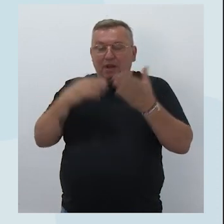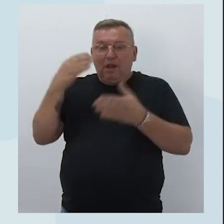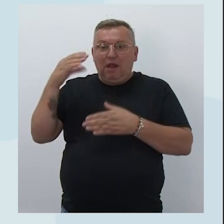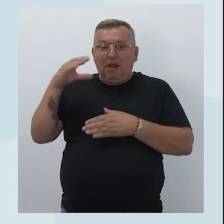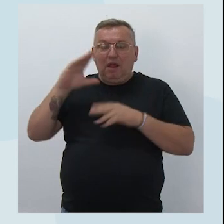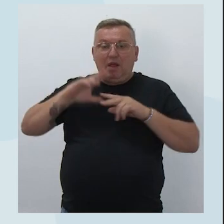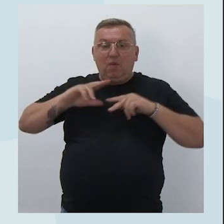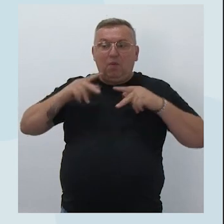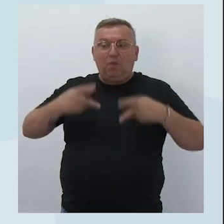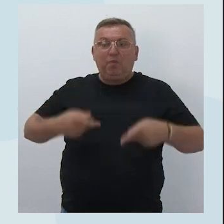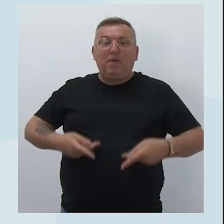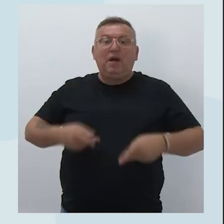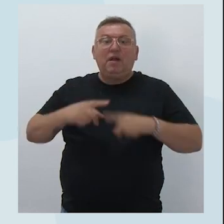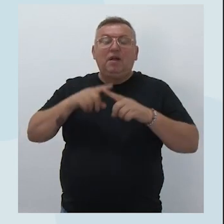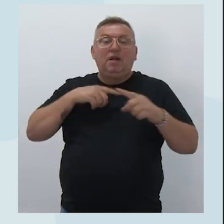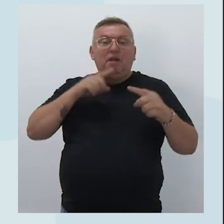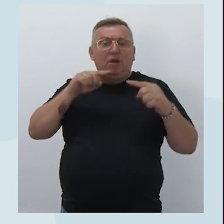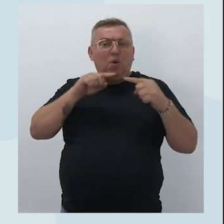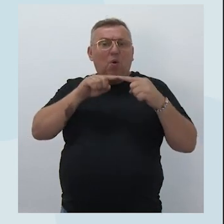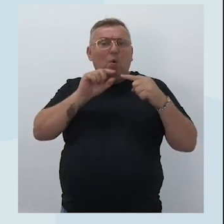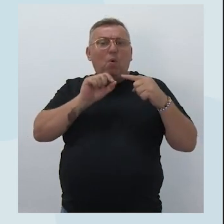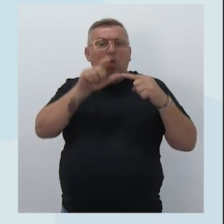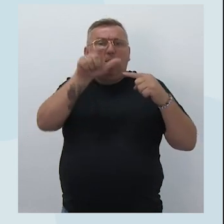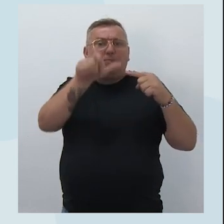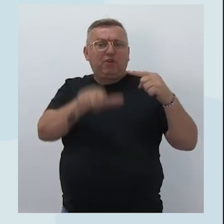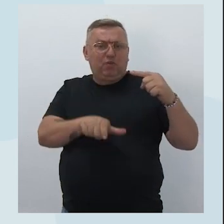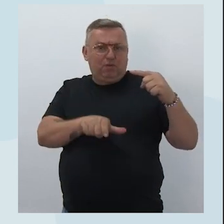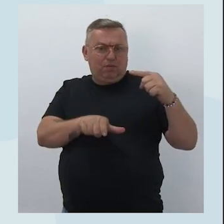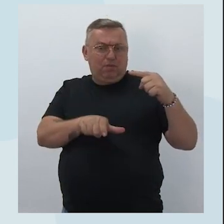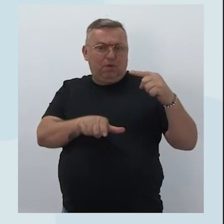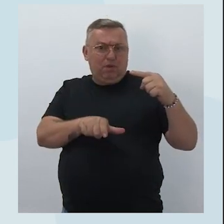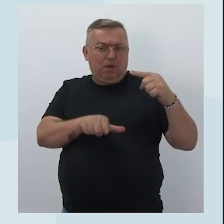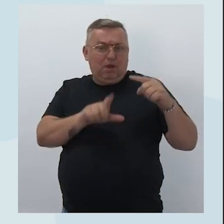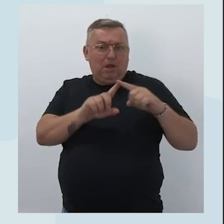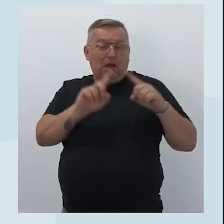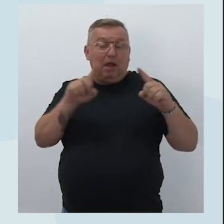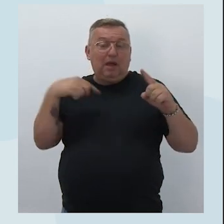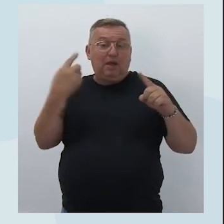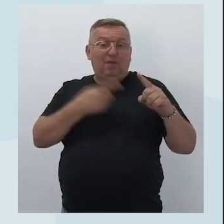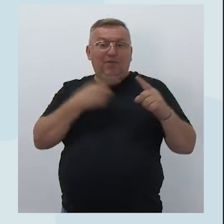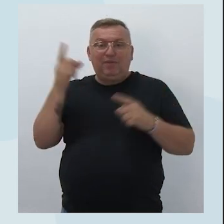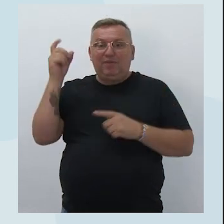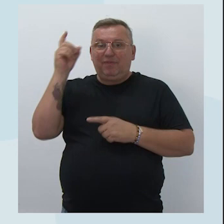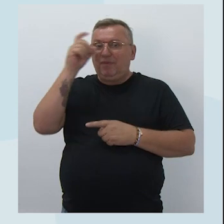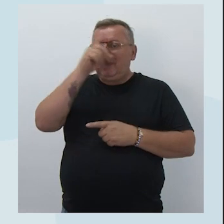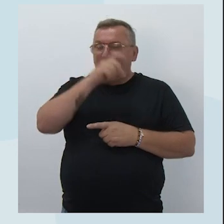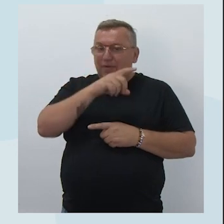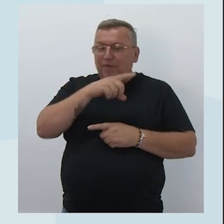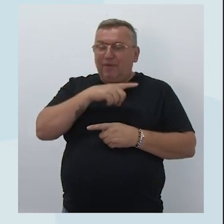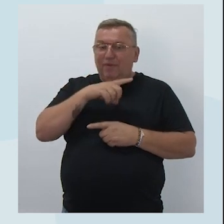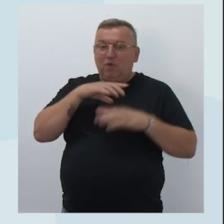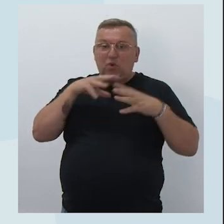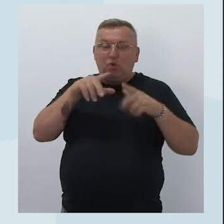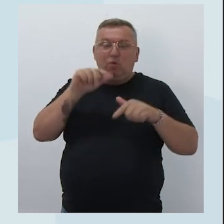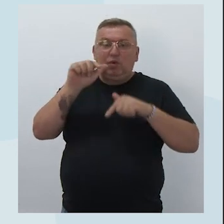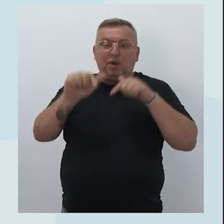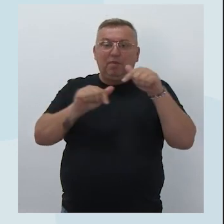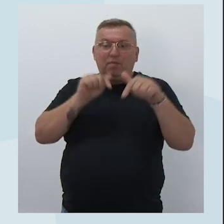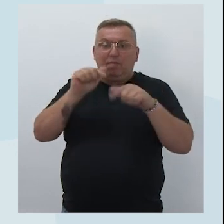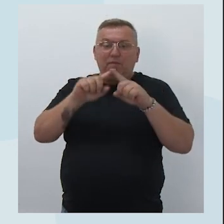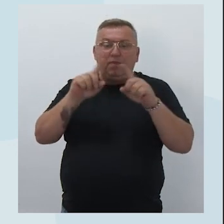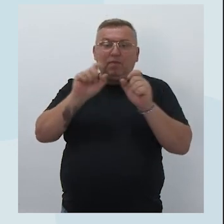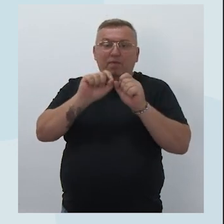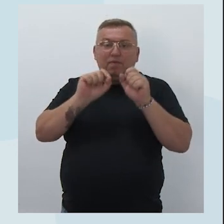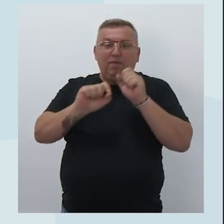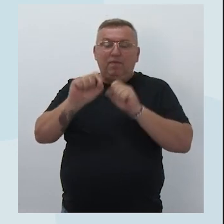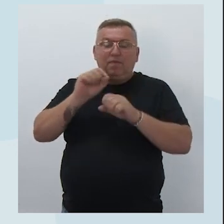humanas têm um objeto, que é um sujeito, né? Daí a nossa dificuldade, né? Todo o trabalho que é estabelecido